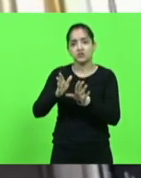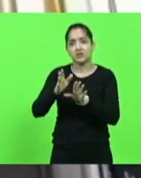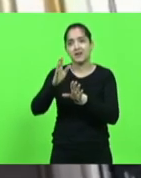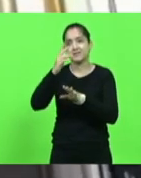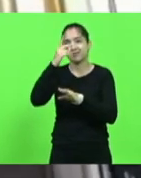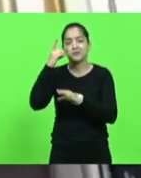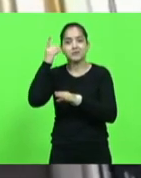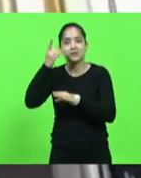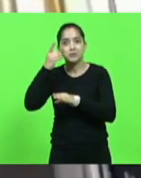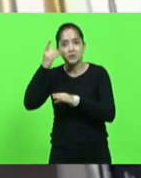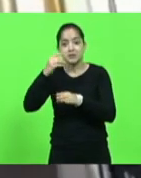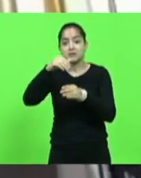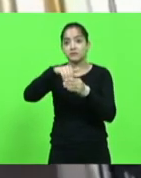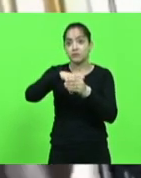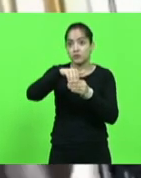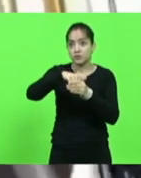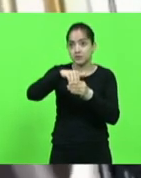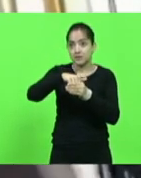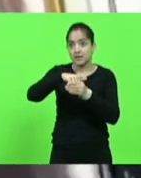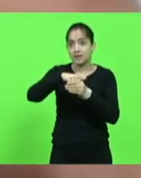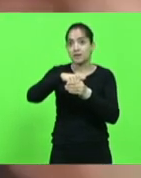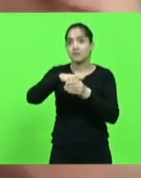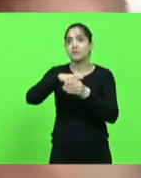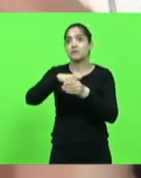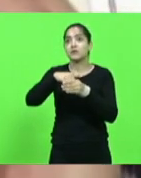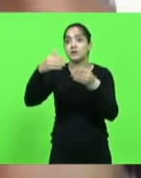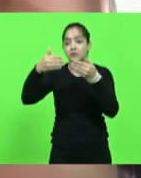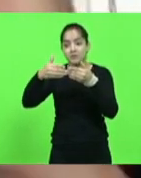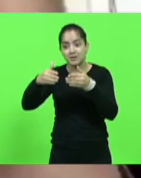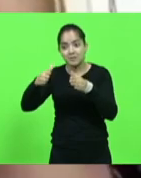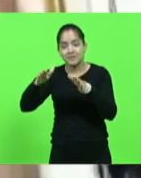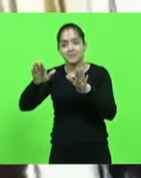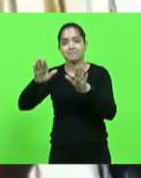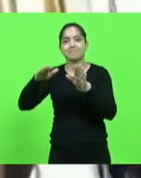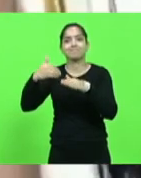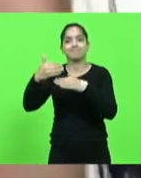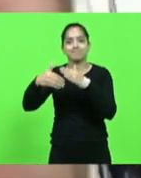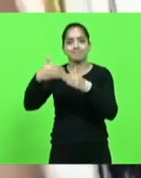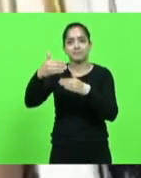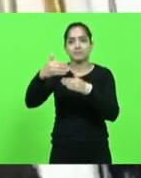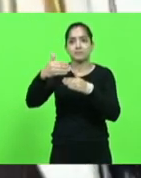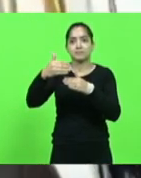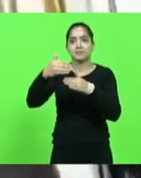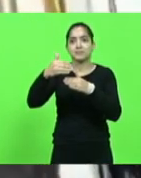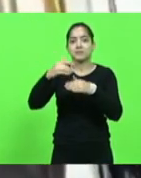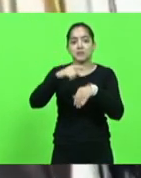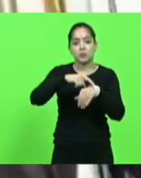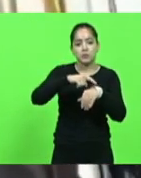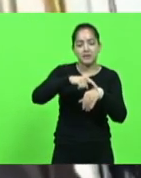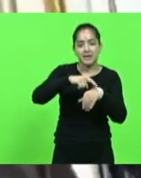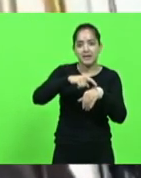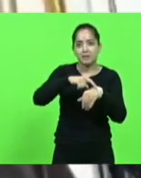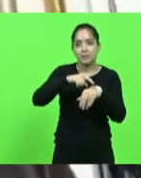tinham votado enquanto estavam abrindo aí o processo. Então, esse delay do tempo do virtual e